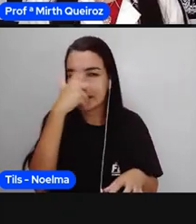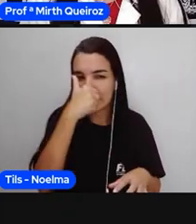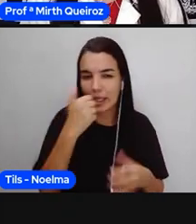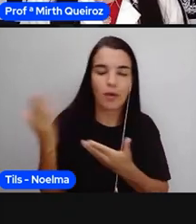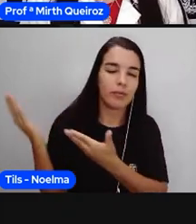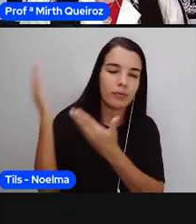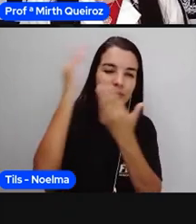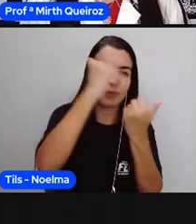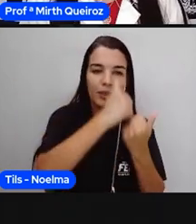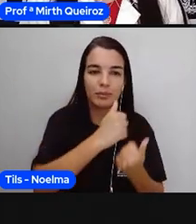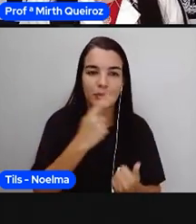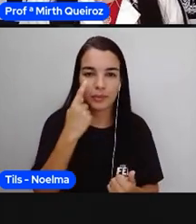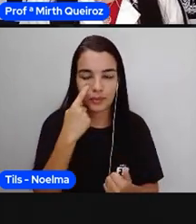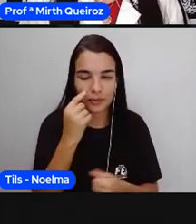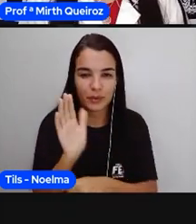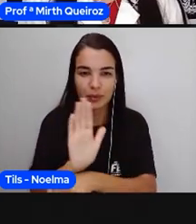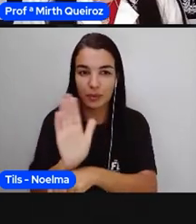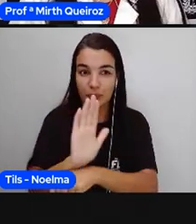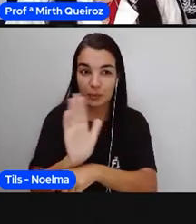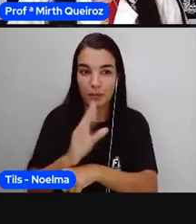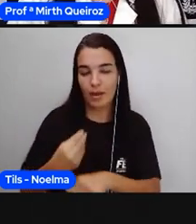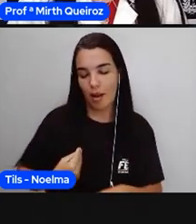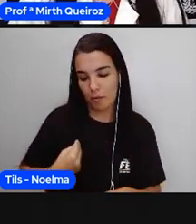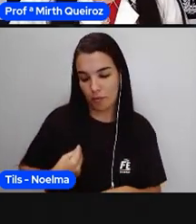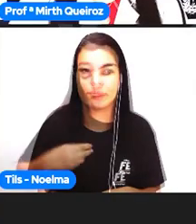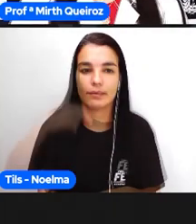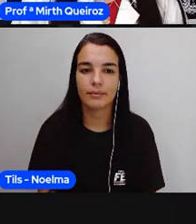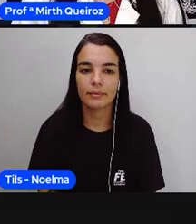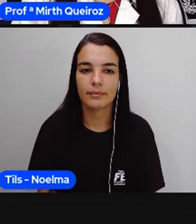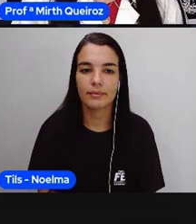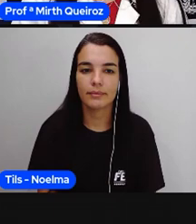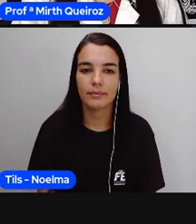Vamos iniciar então com o vídeo Vida Maria.